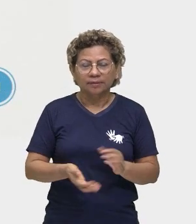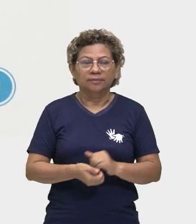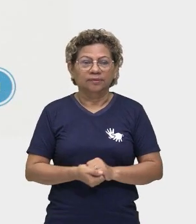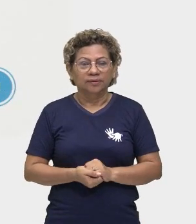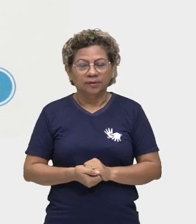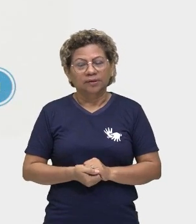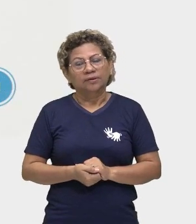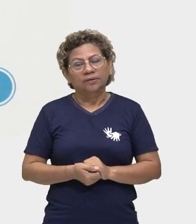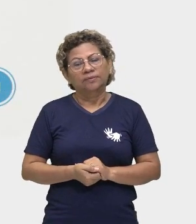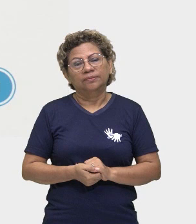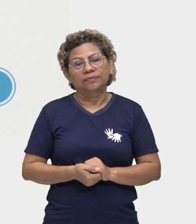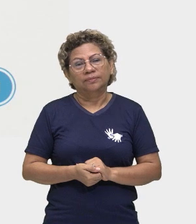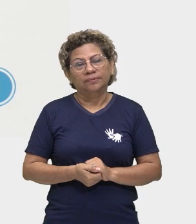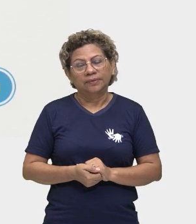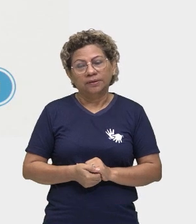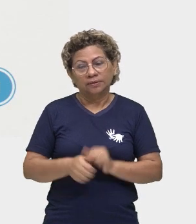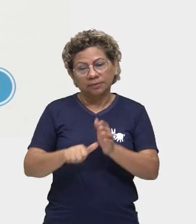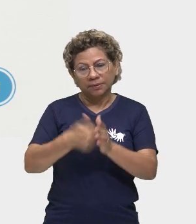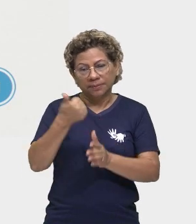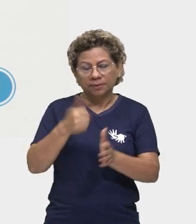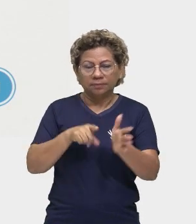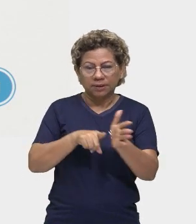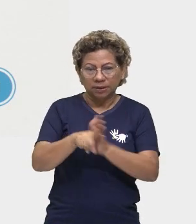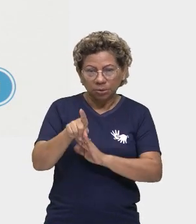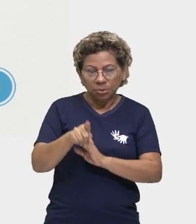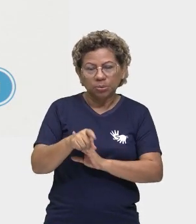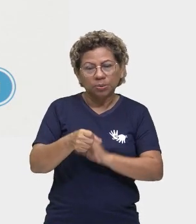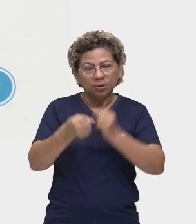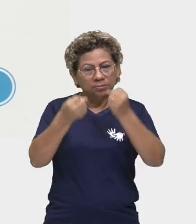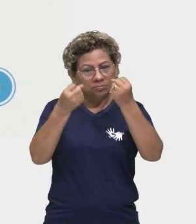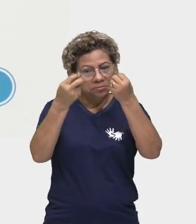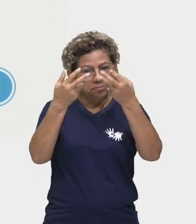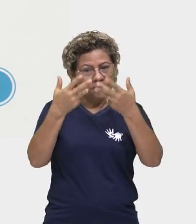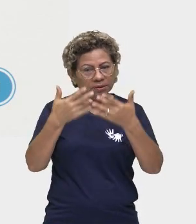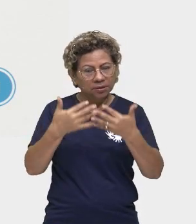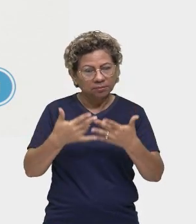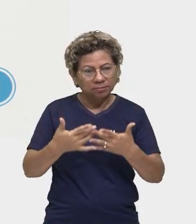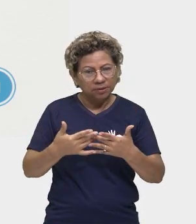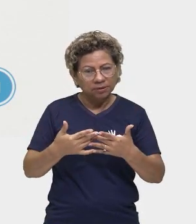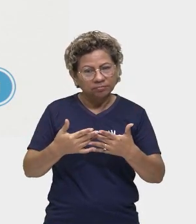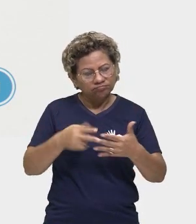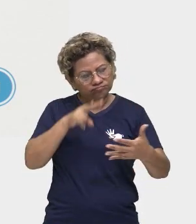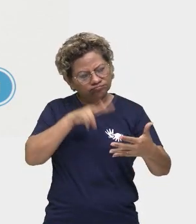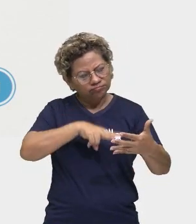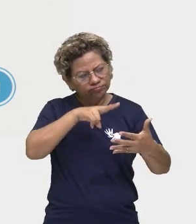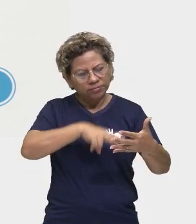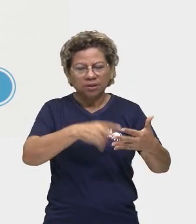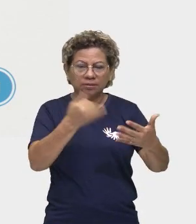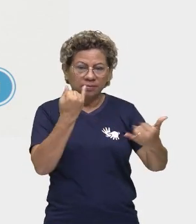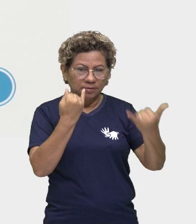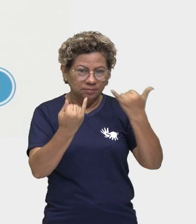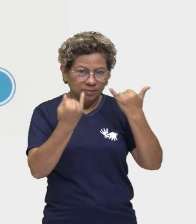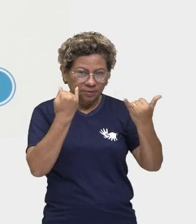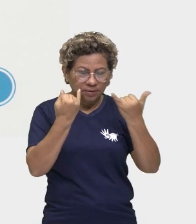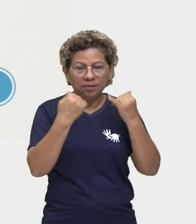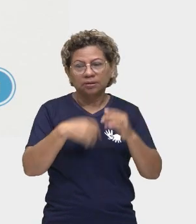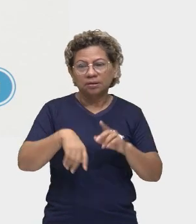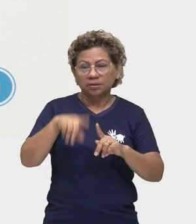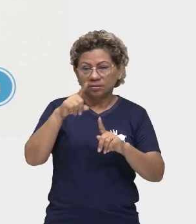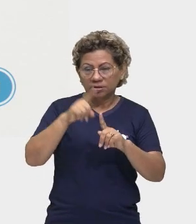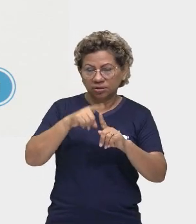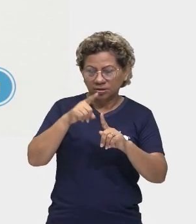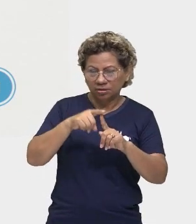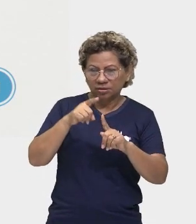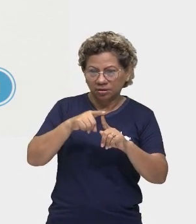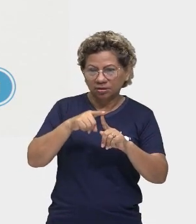duas questões. A primeira questão diz o seguinte: a respeito das classificações que os